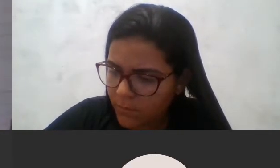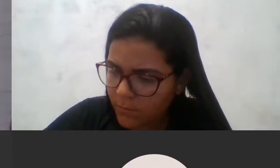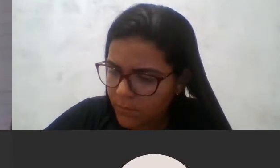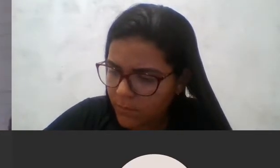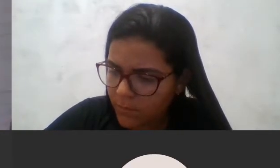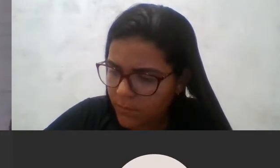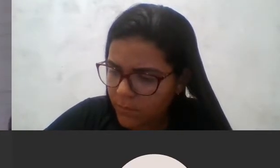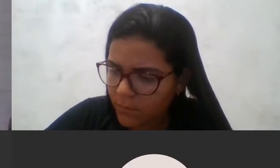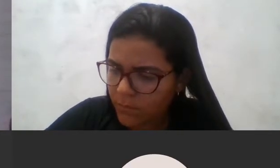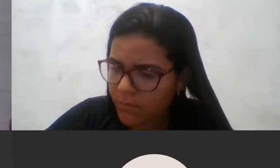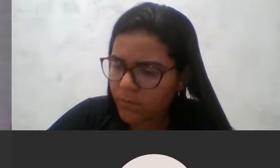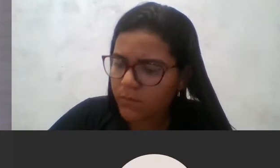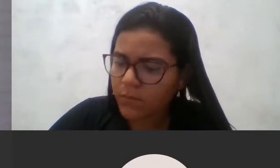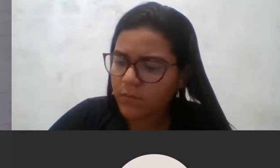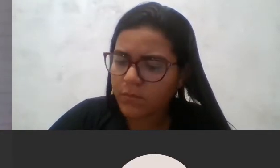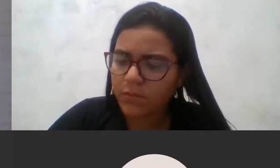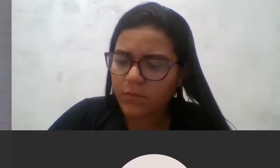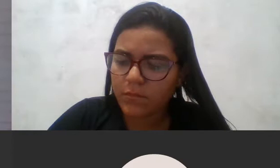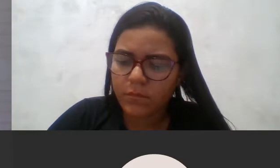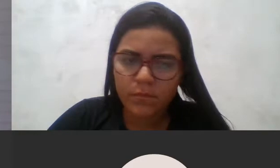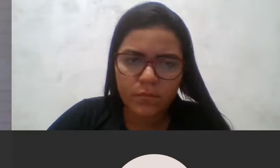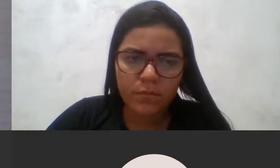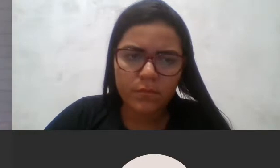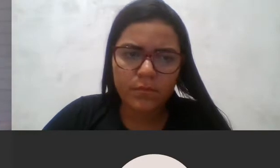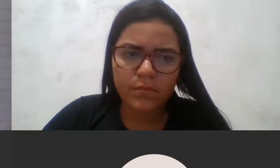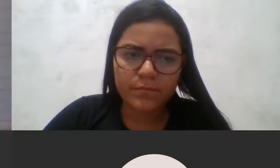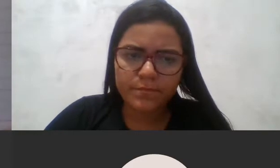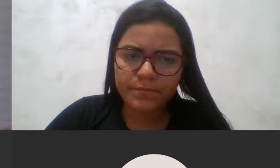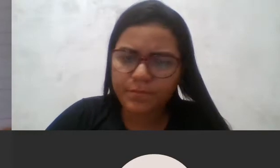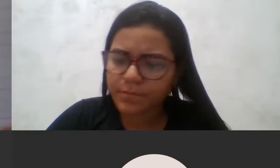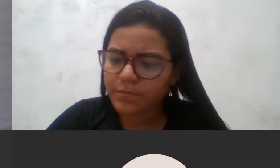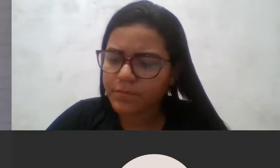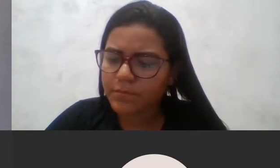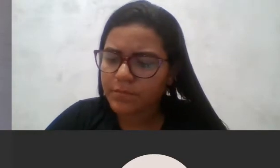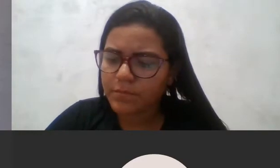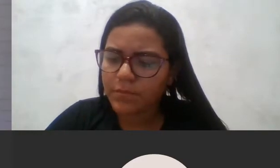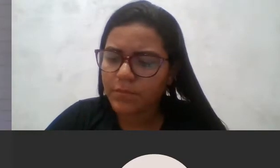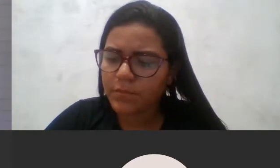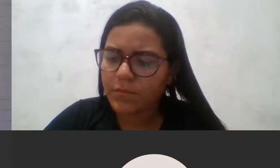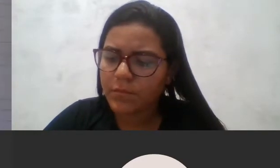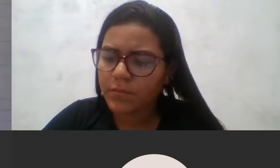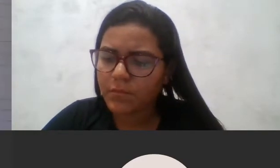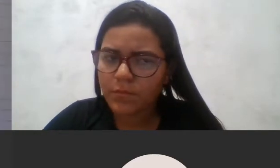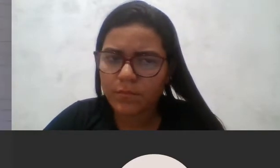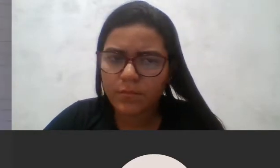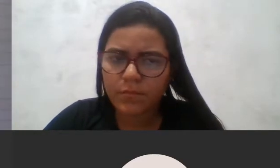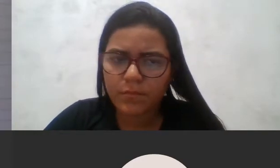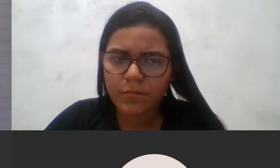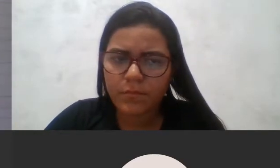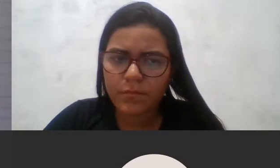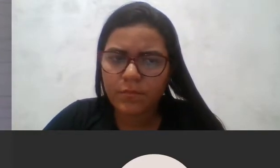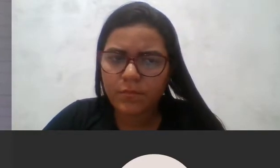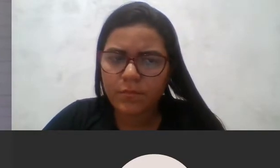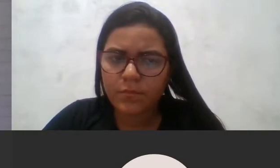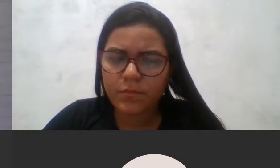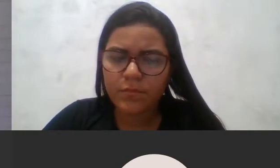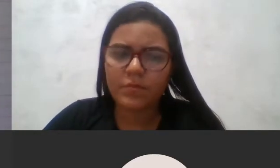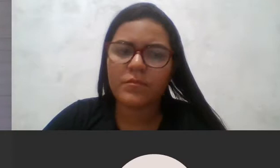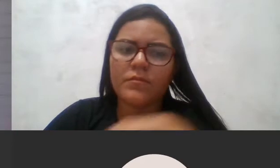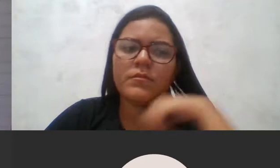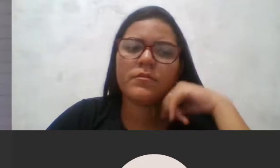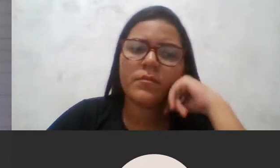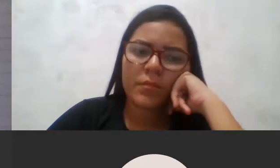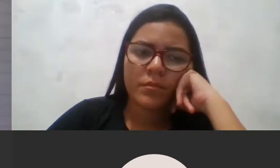300 gramas, que é o que? A massa úmida menos a massa seca dividido por massa seca. Ok? Todo mundo compreende? Alguém